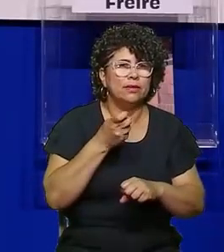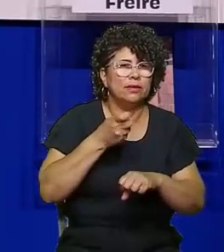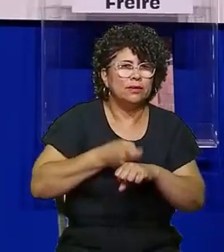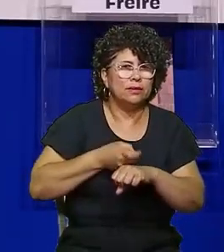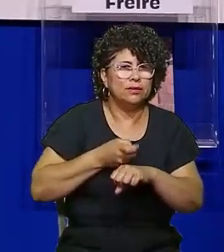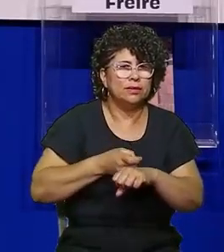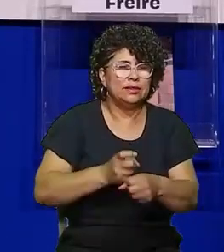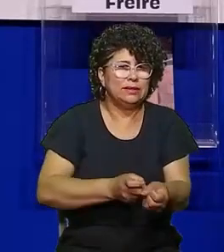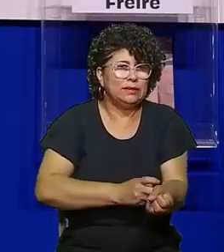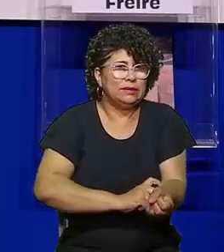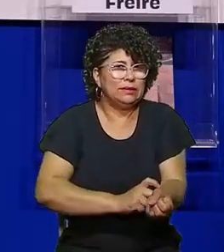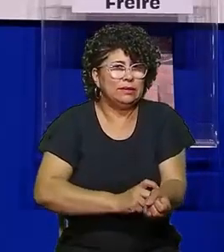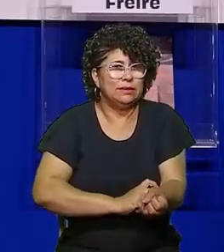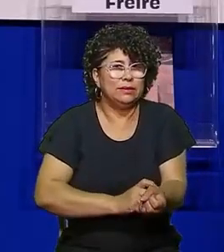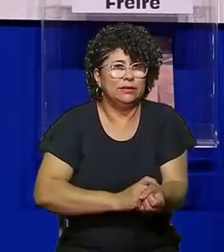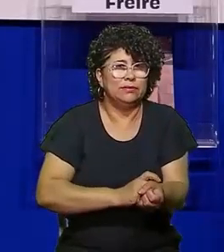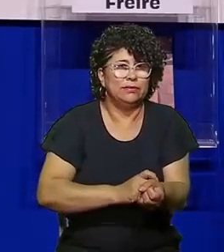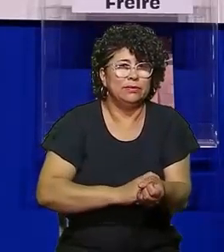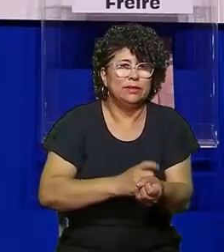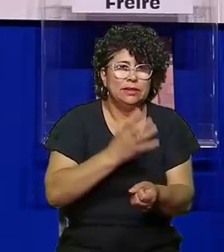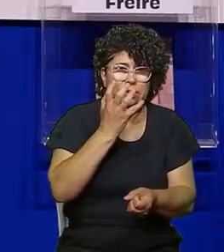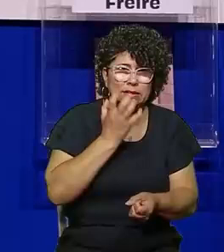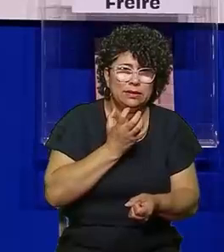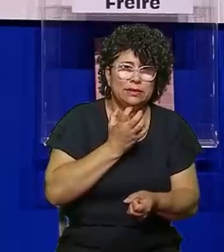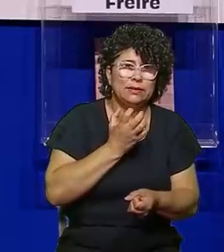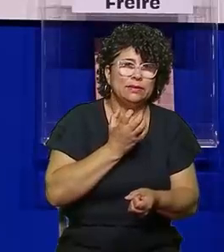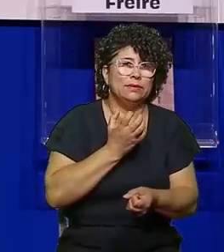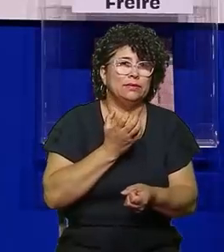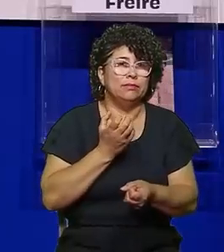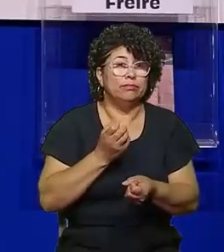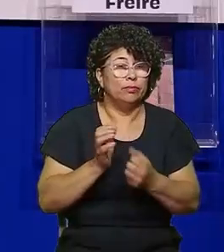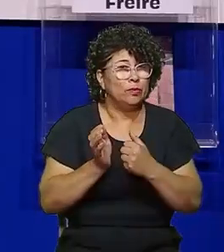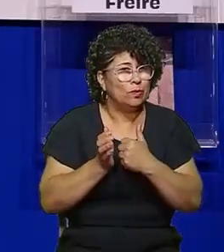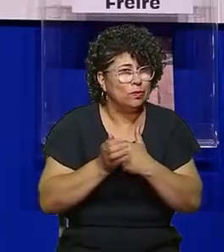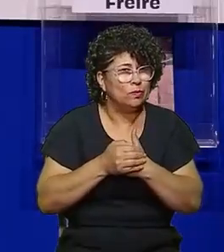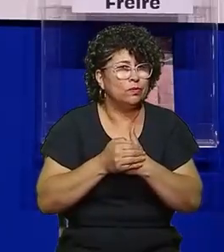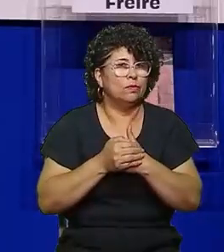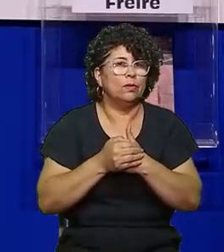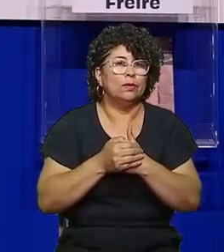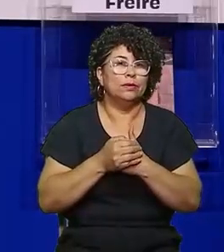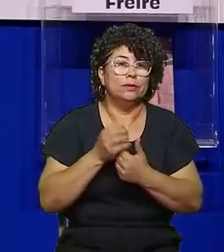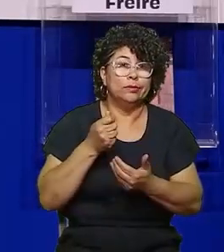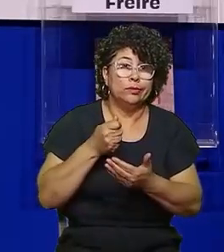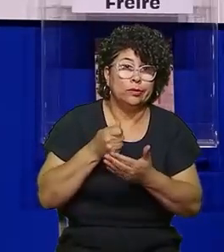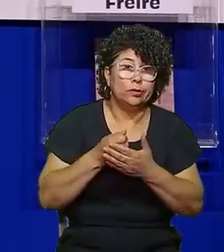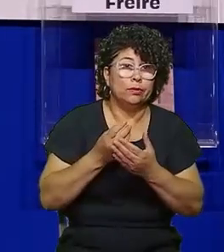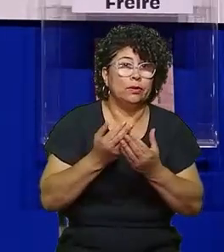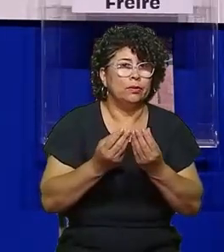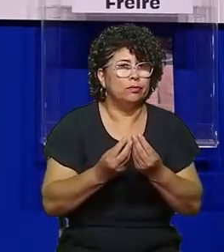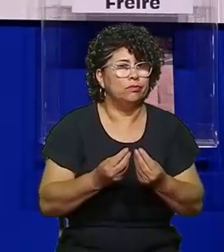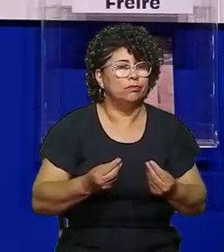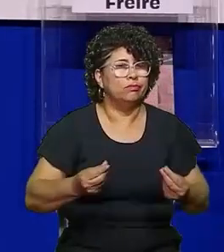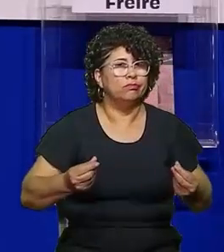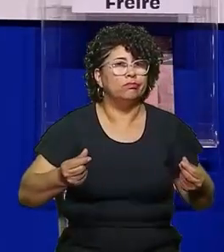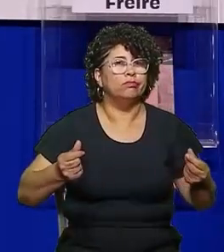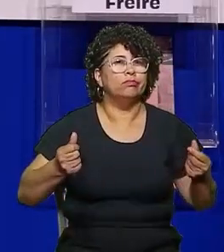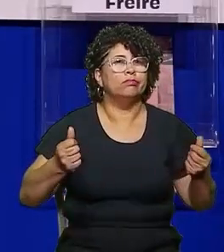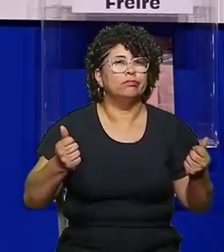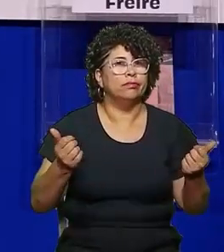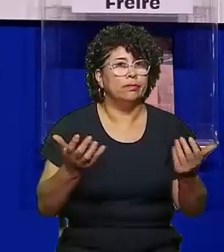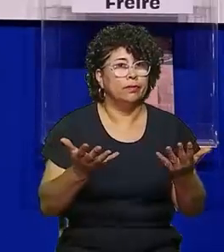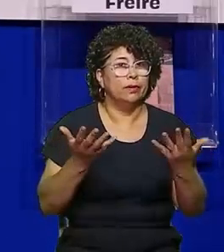irritadas, enérgicas, comprimidas há tanto tempo, perderam o sentido, apenas querem